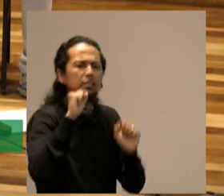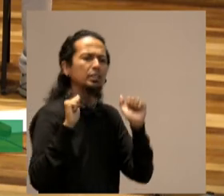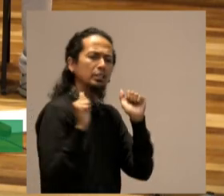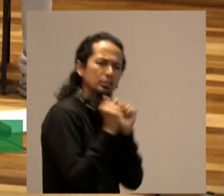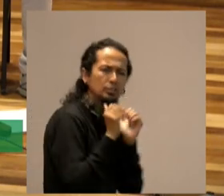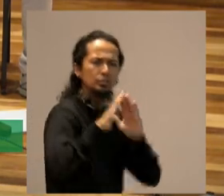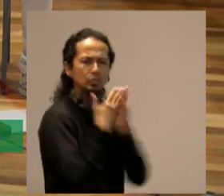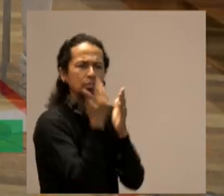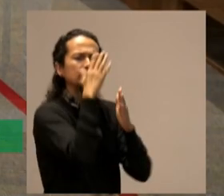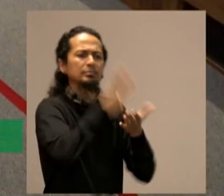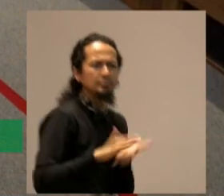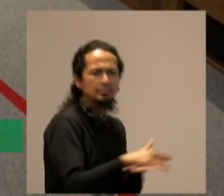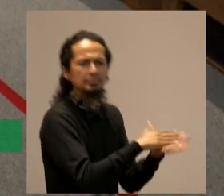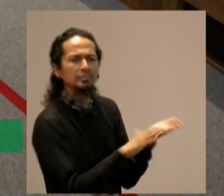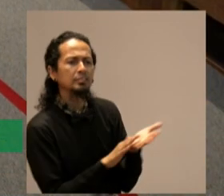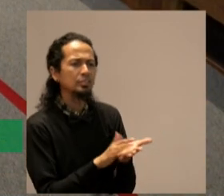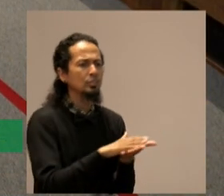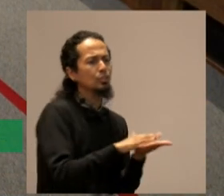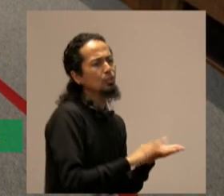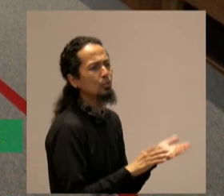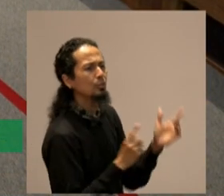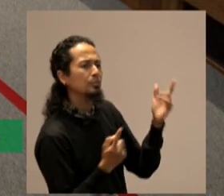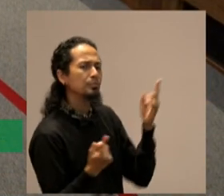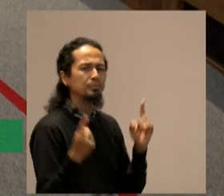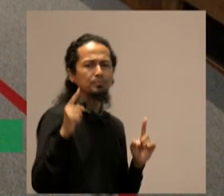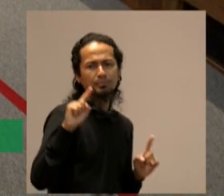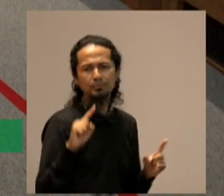beija-flor. Oh,